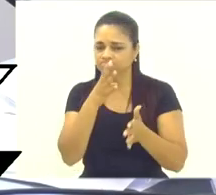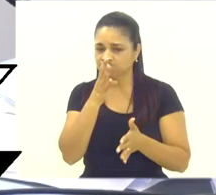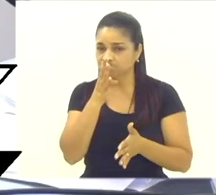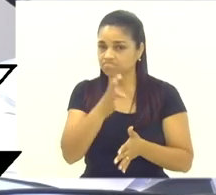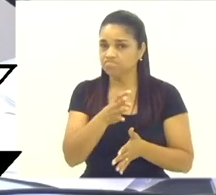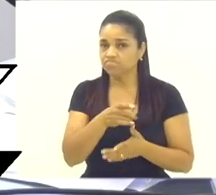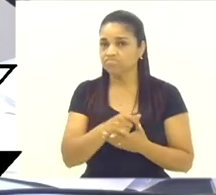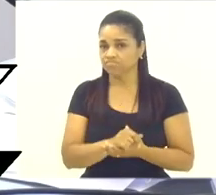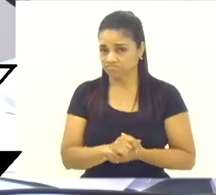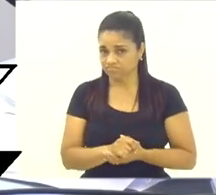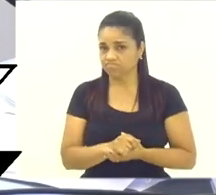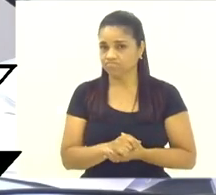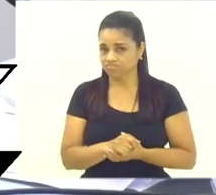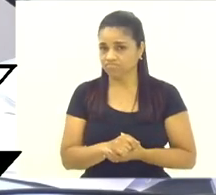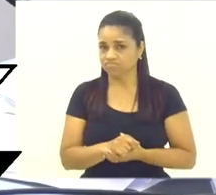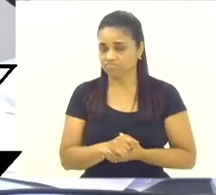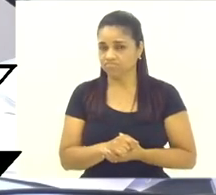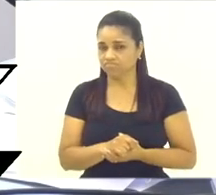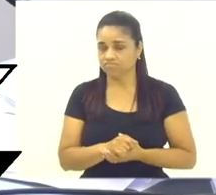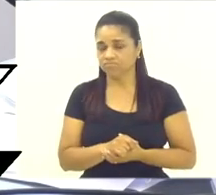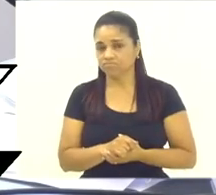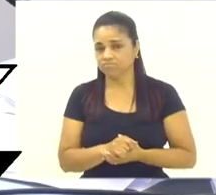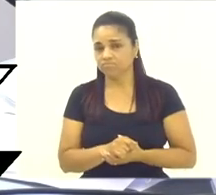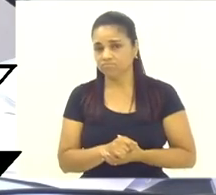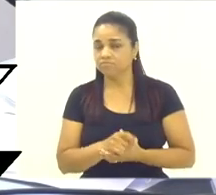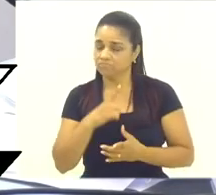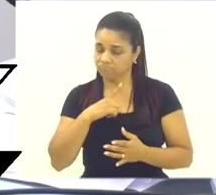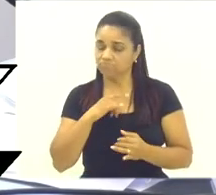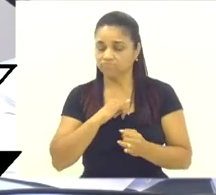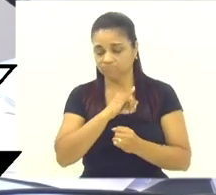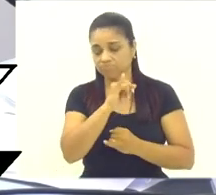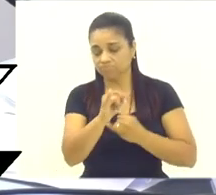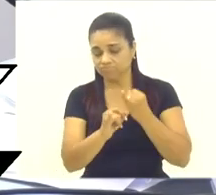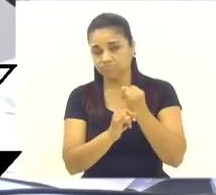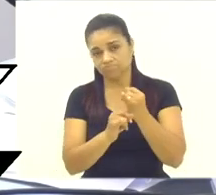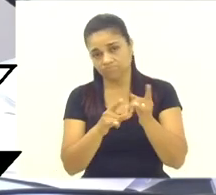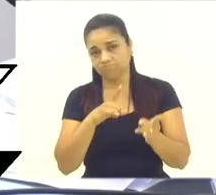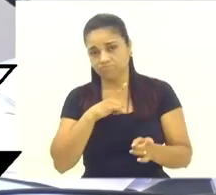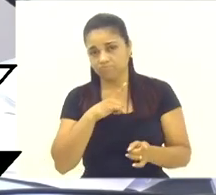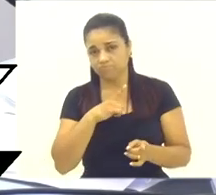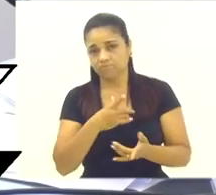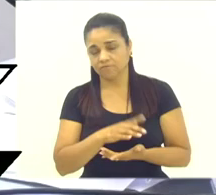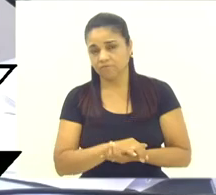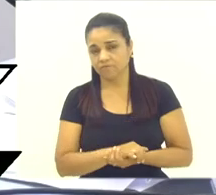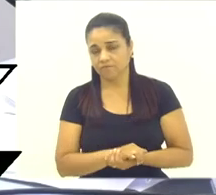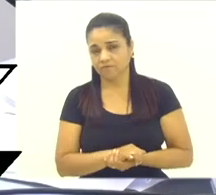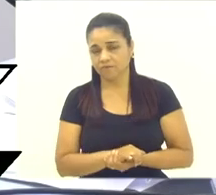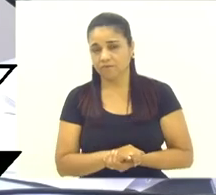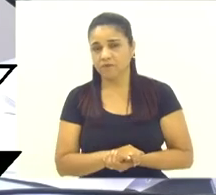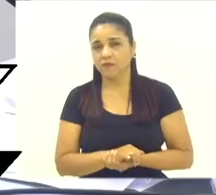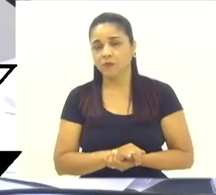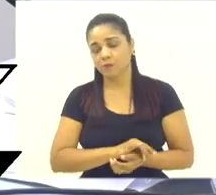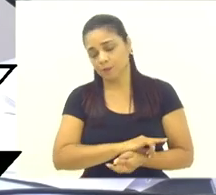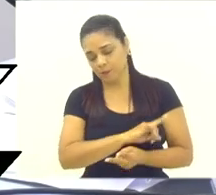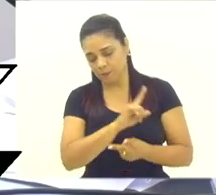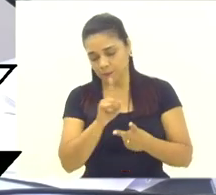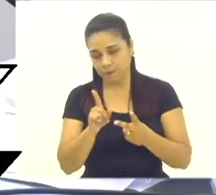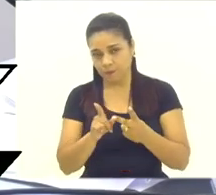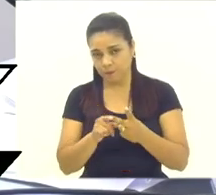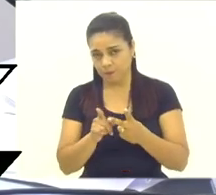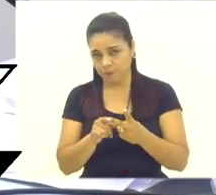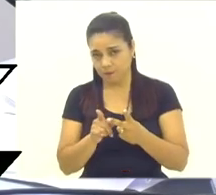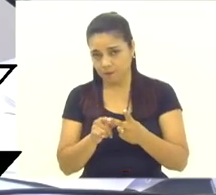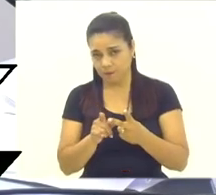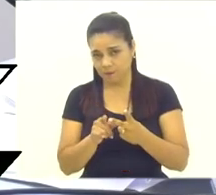e também é uma arma da internet e a outra questão também isso